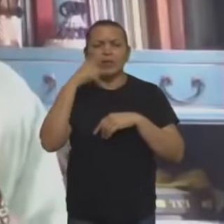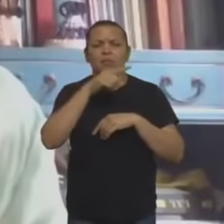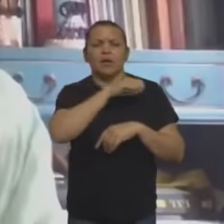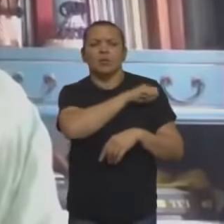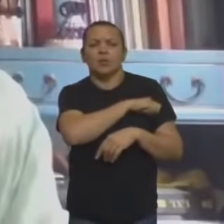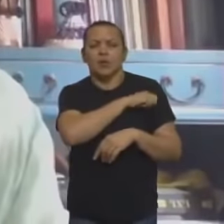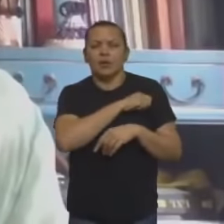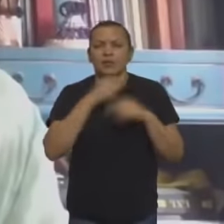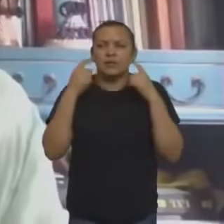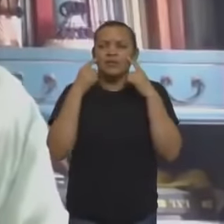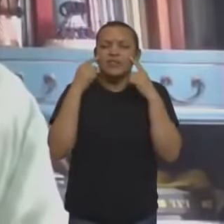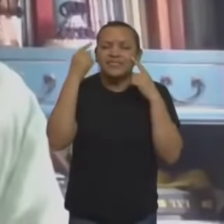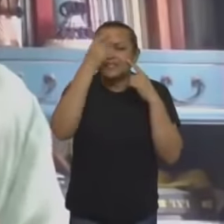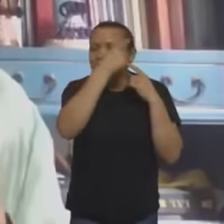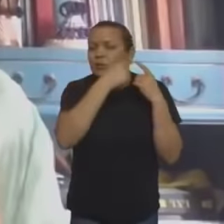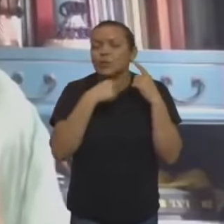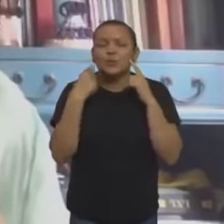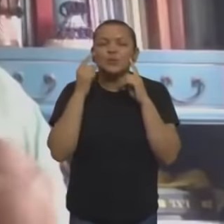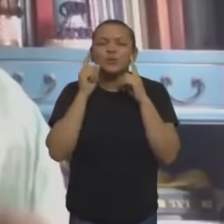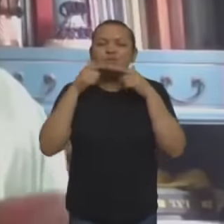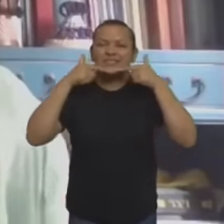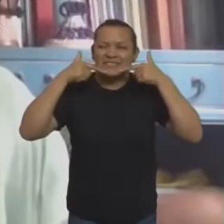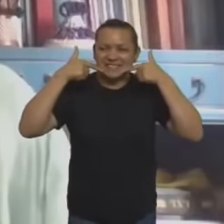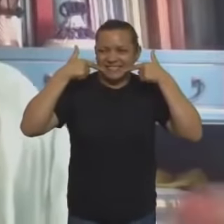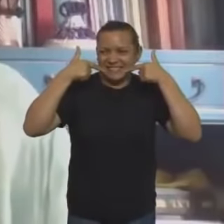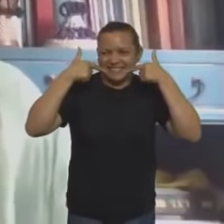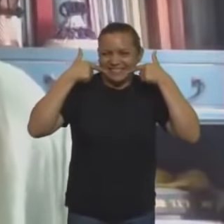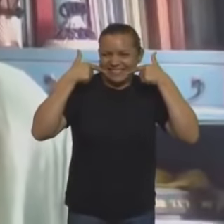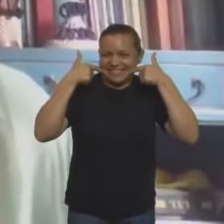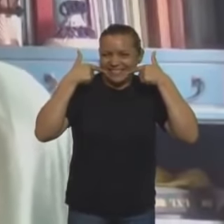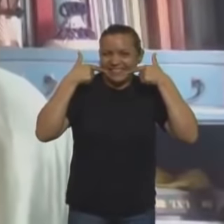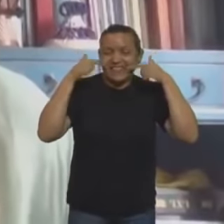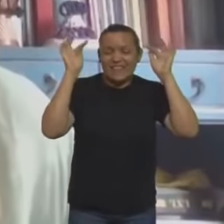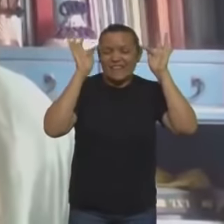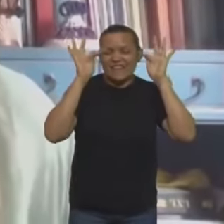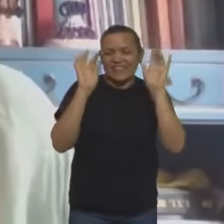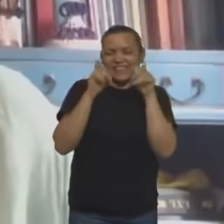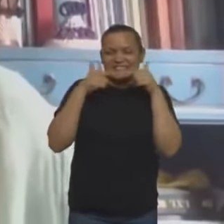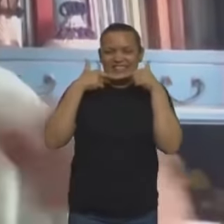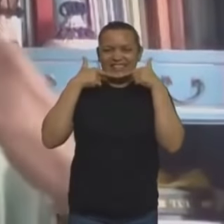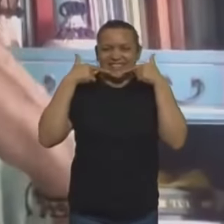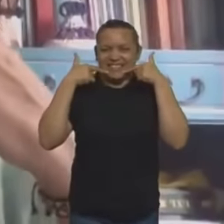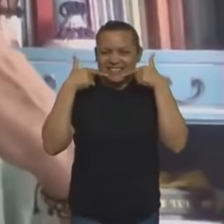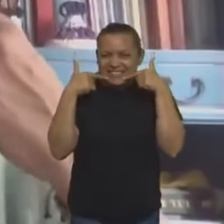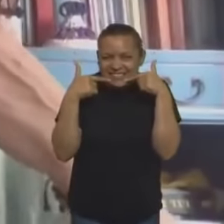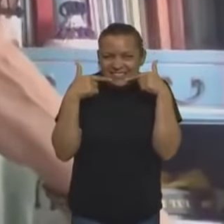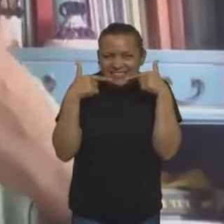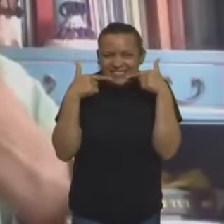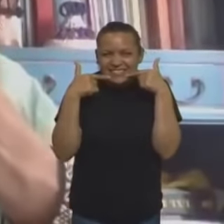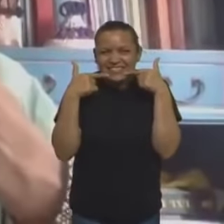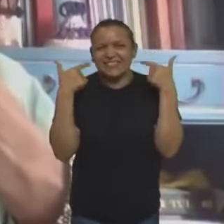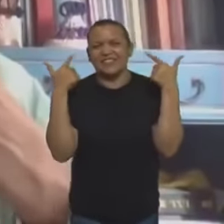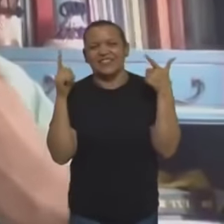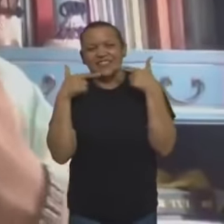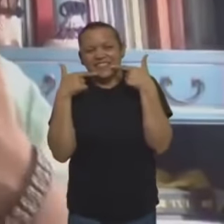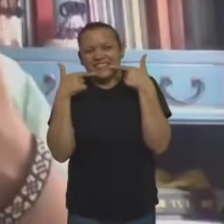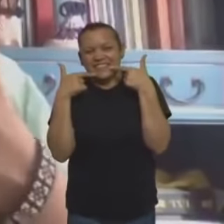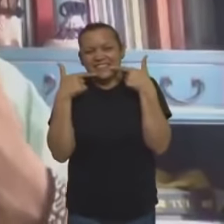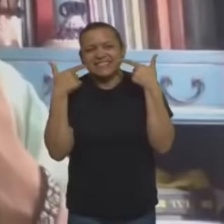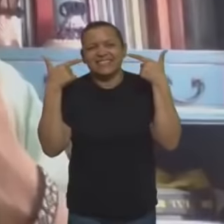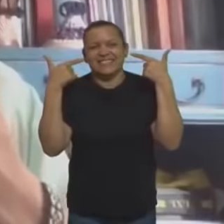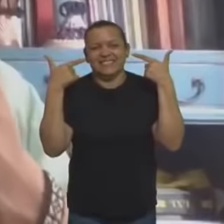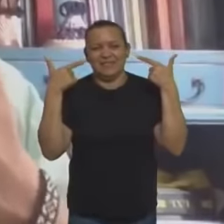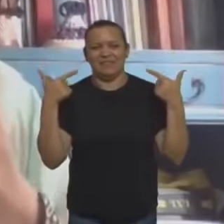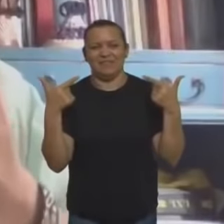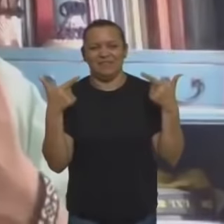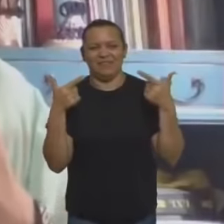eles olham para o rosto. Então, o sorriso de uma pessoa genuinamente feliz, como que é? É um sorriso para cima,